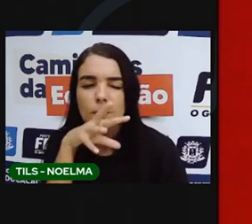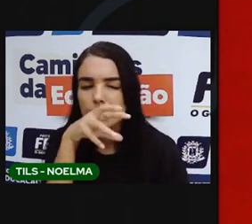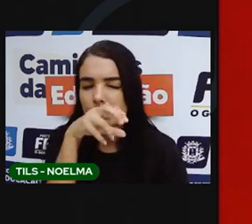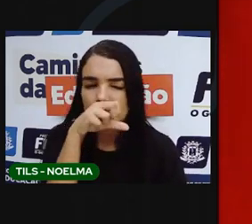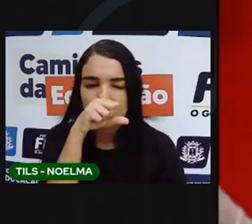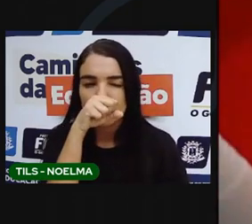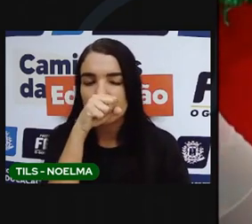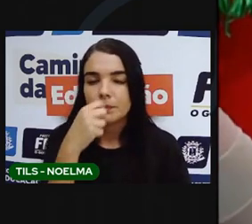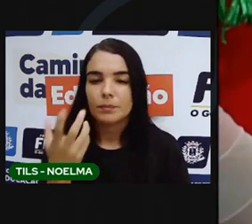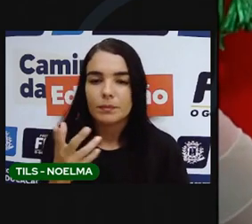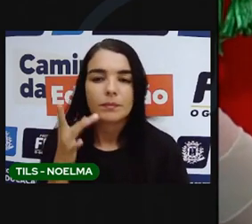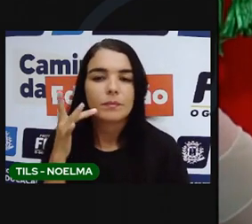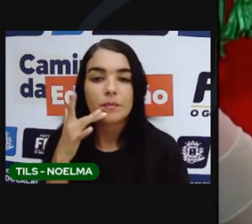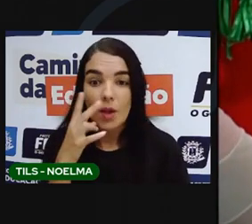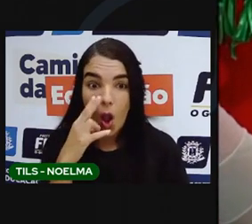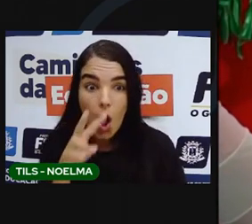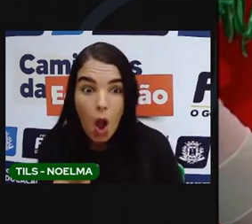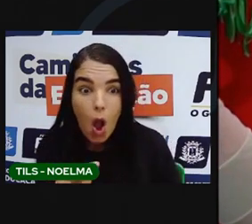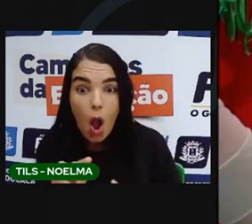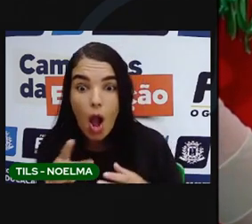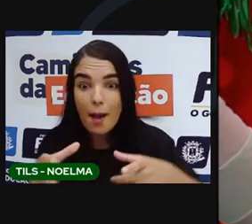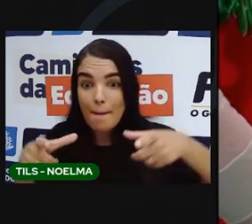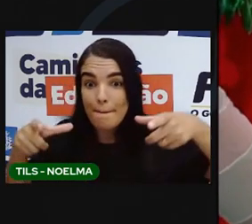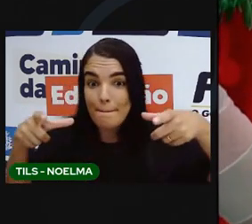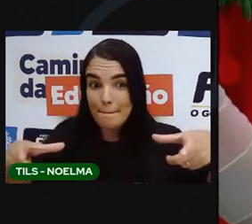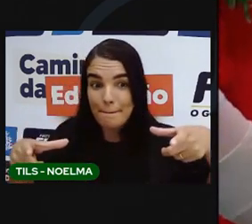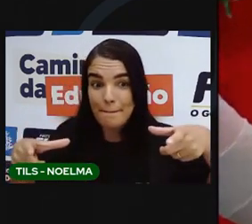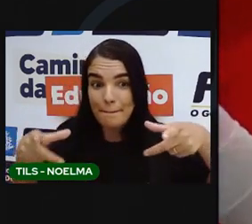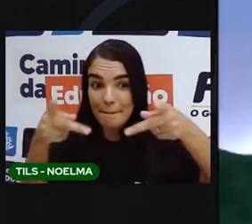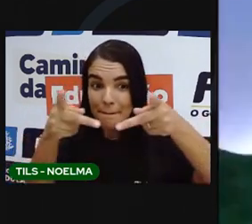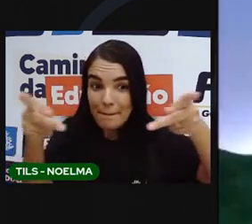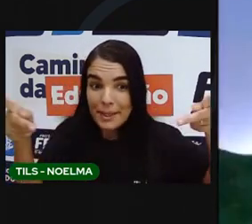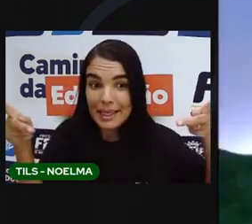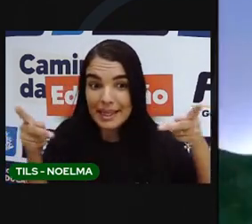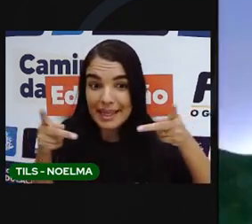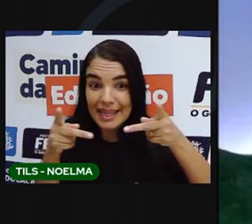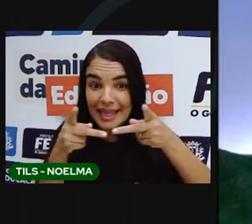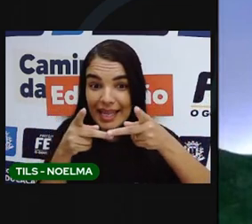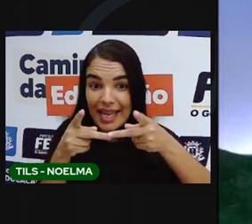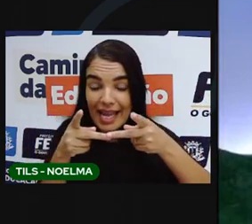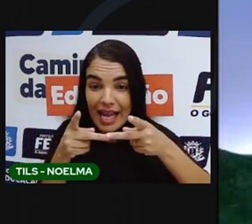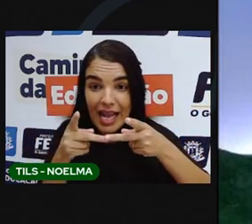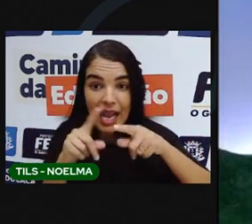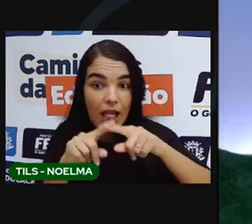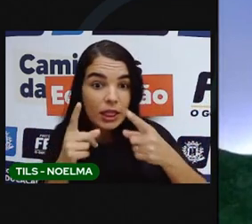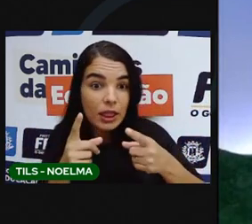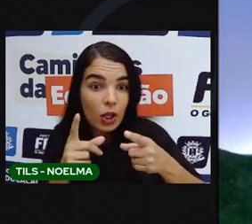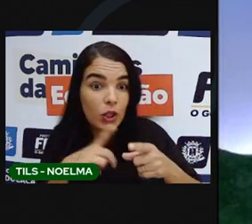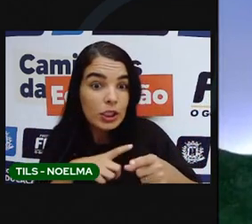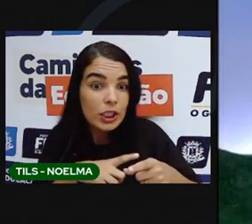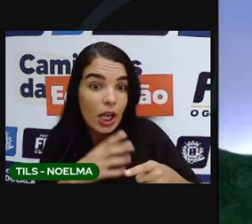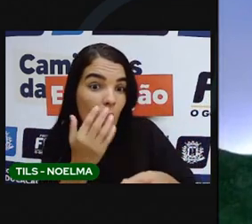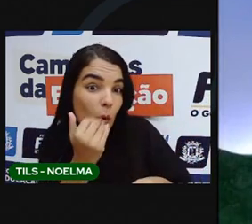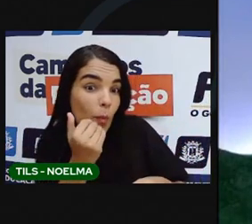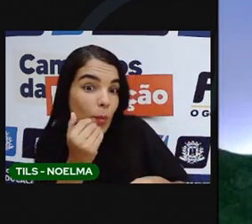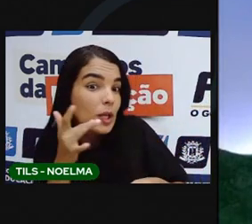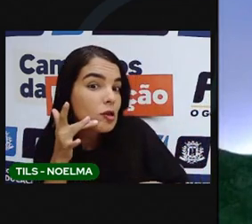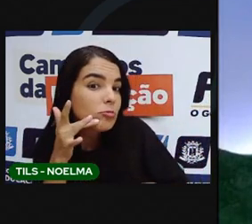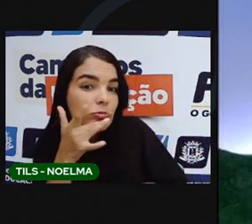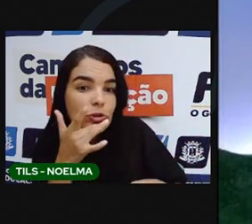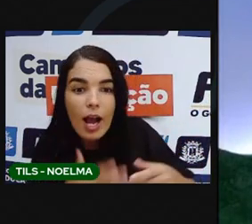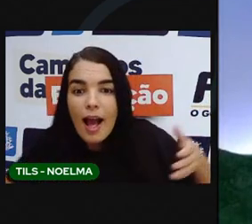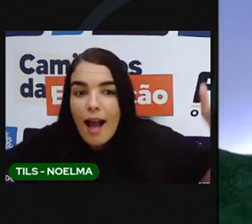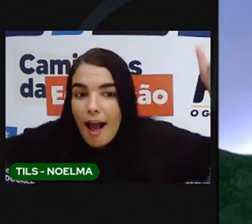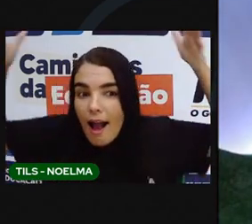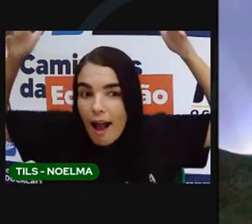no meio essa aqui a água então levando a sobremesa também olha eles na cabeça